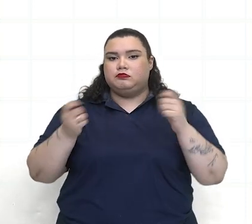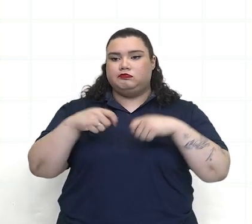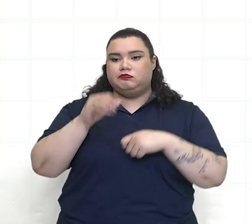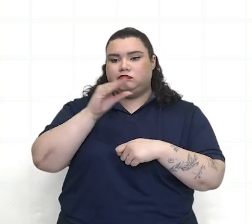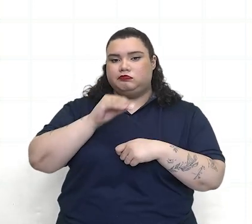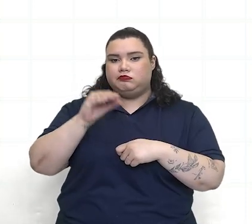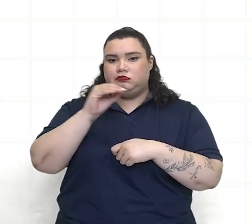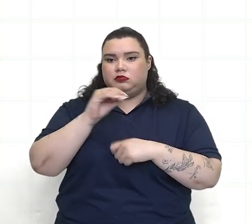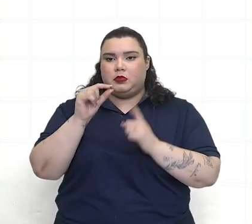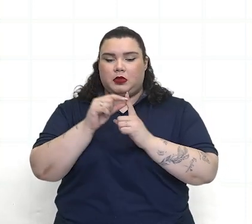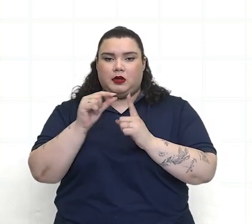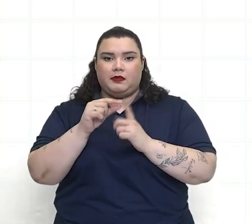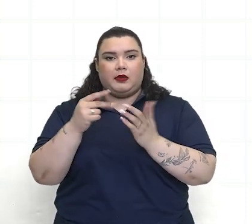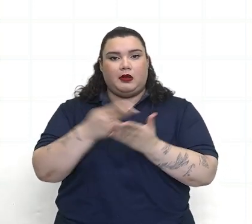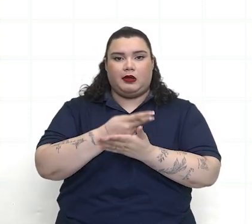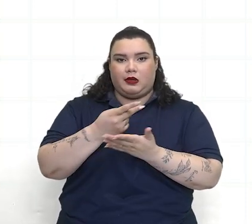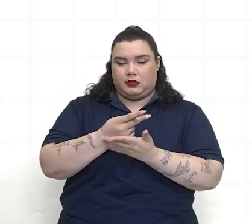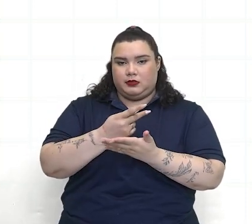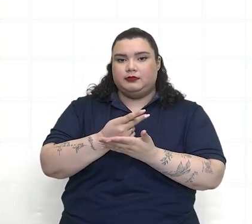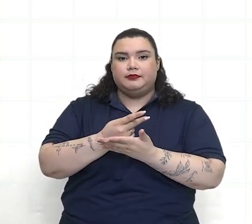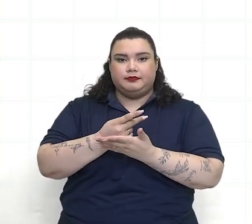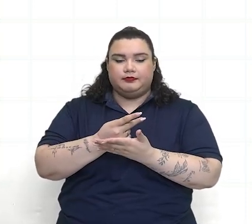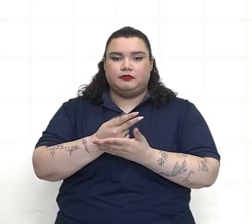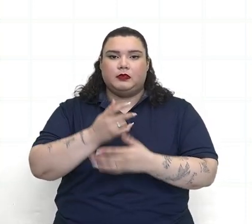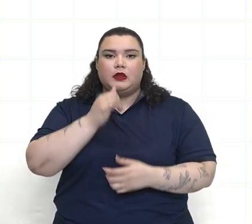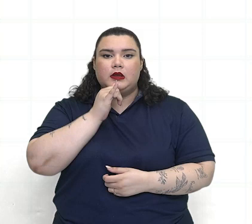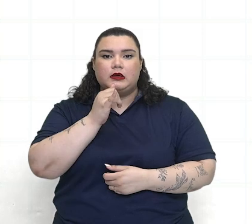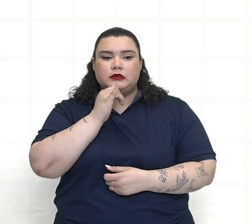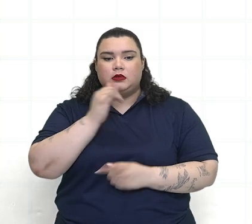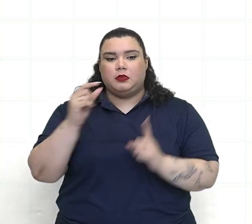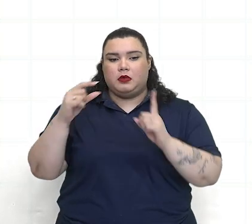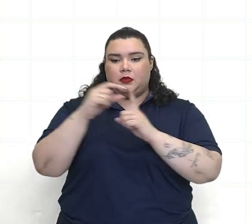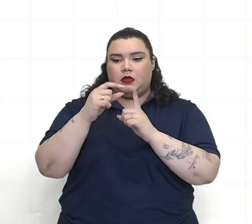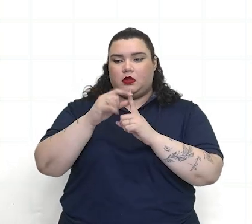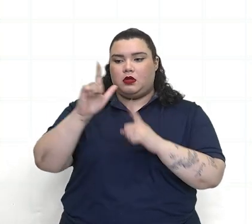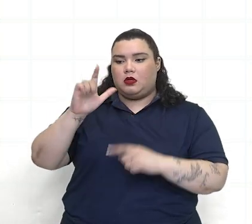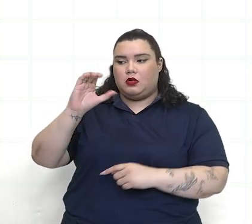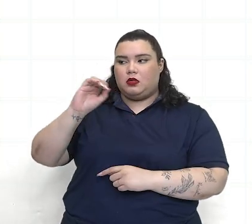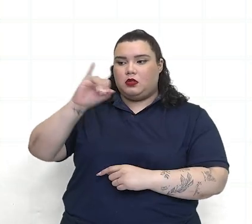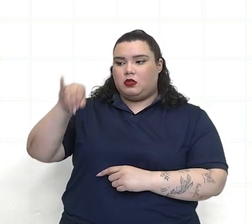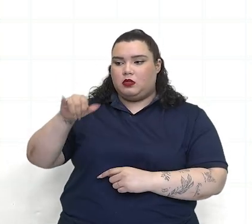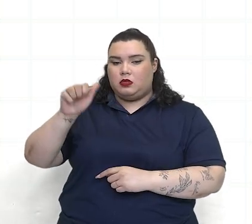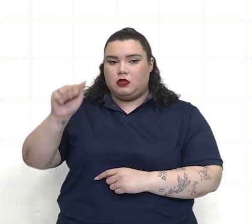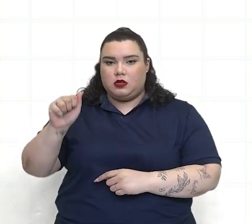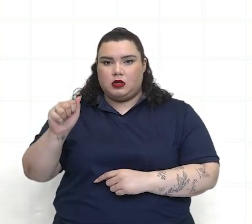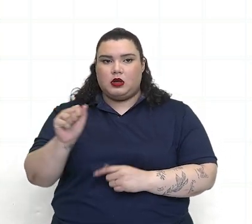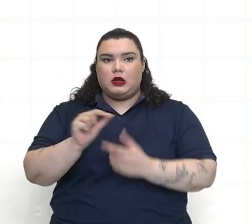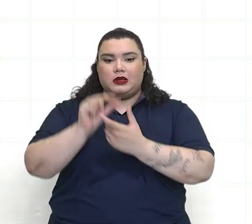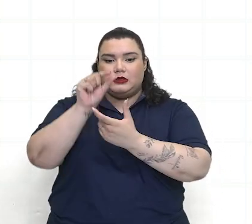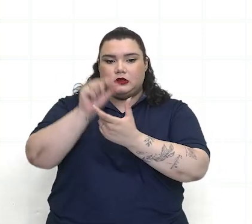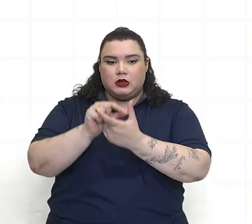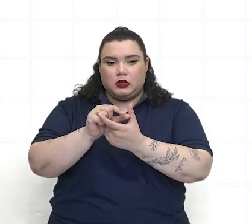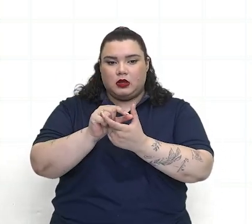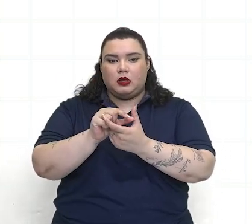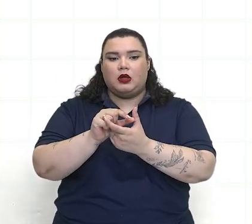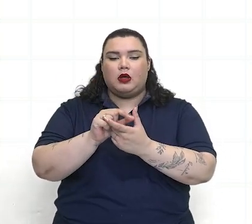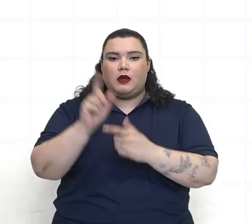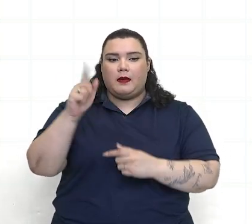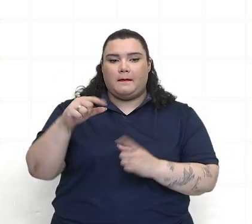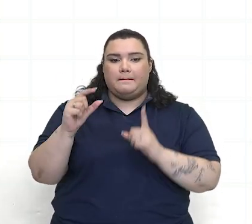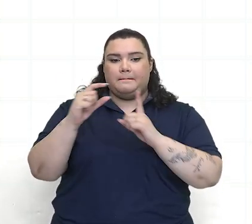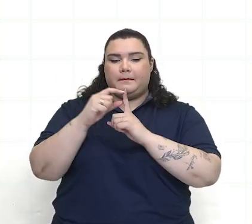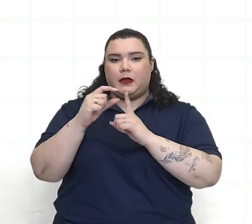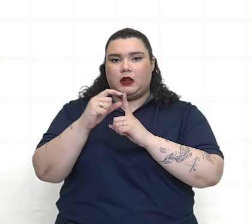palavra de forma incorreta. Por exemplo, aqui na palavra loja, a sílaba tônica é a